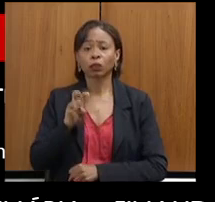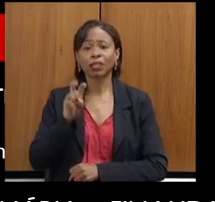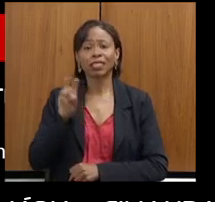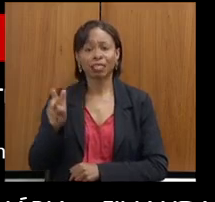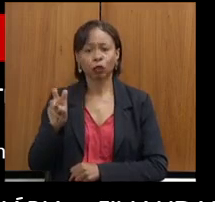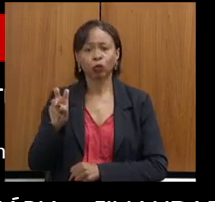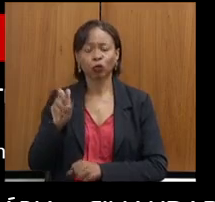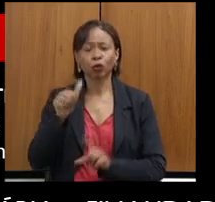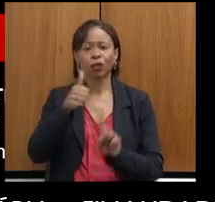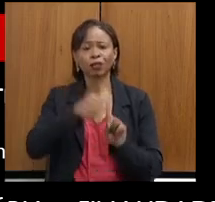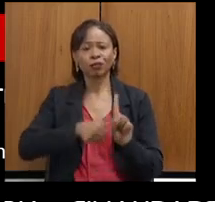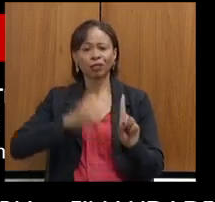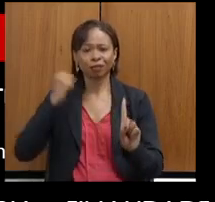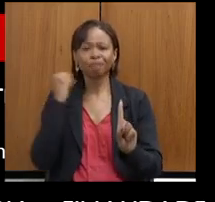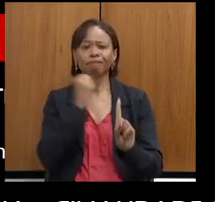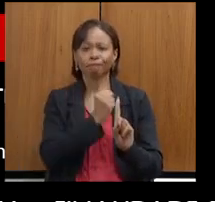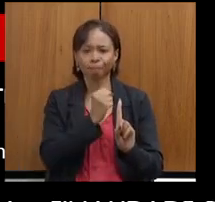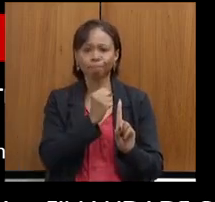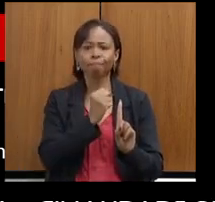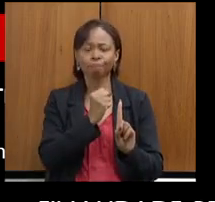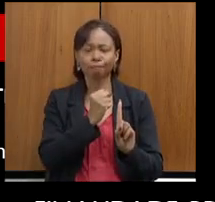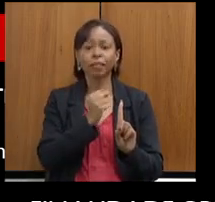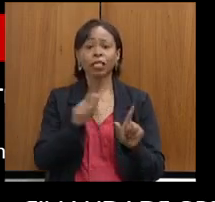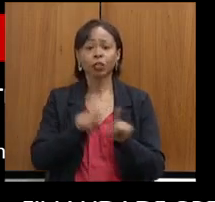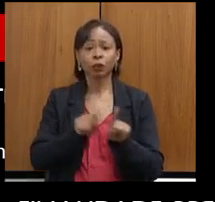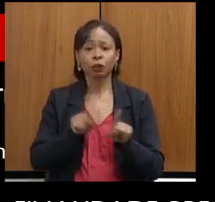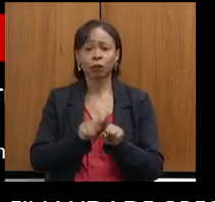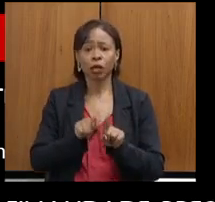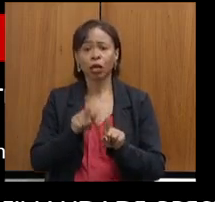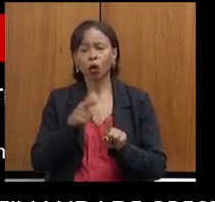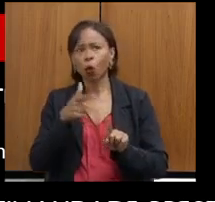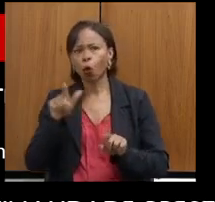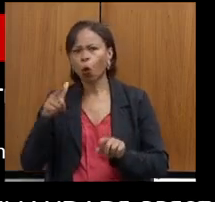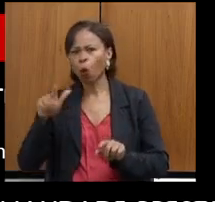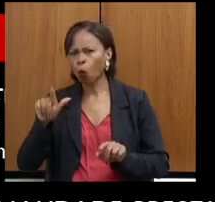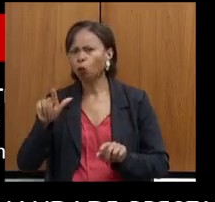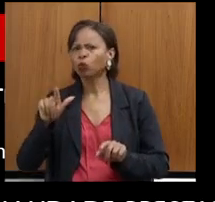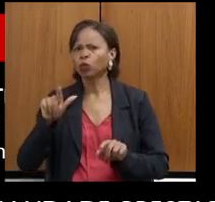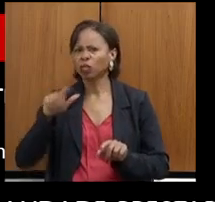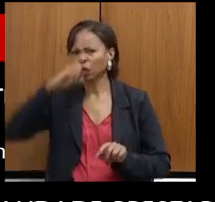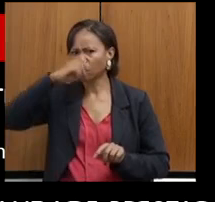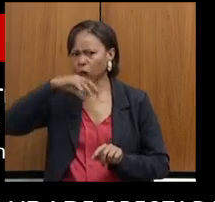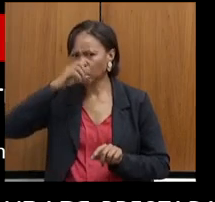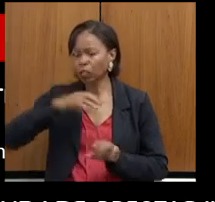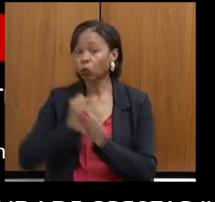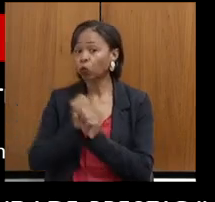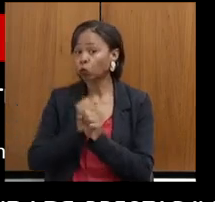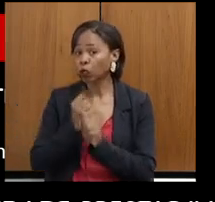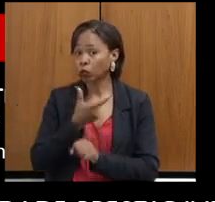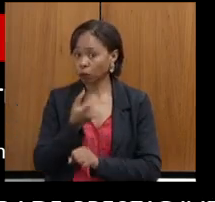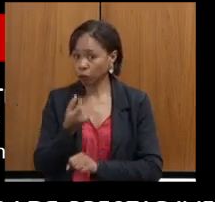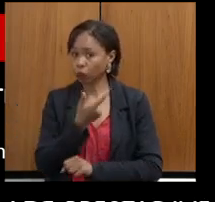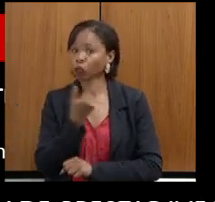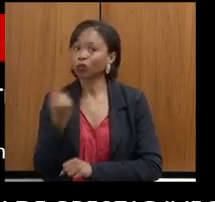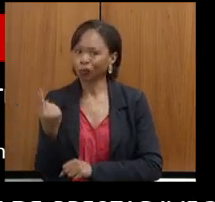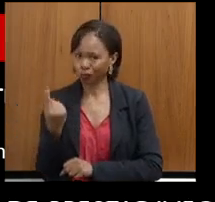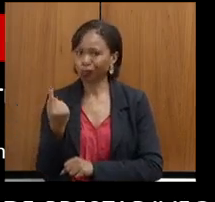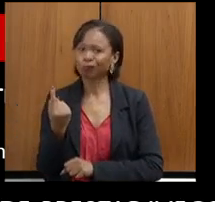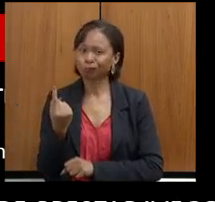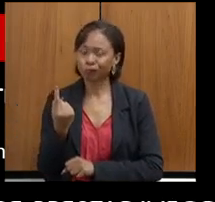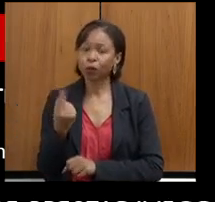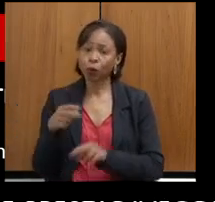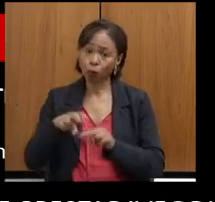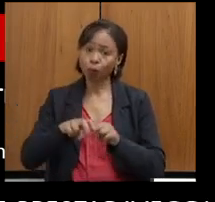feminicídios e fatos ocorridos no ano de dois mil e 21 e é por essa